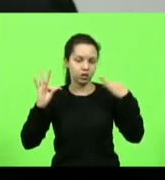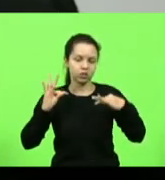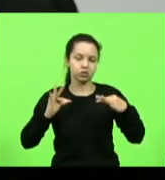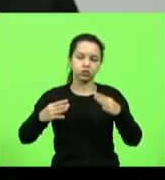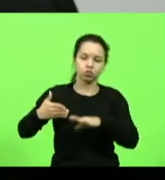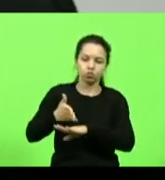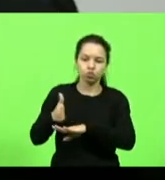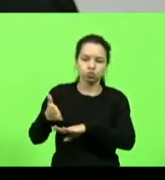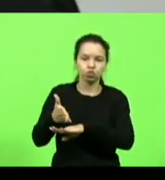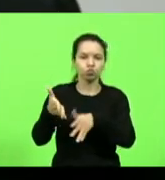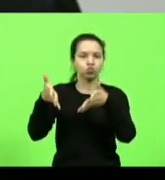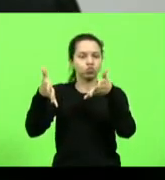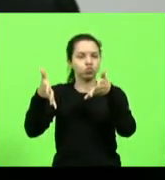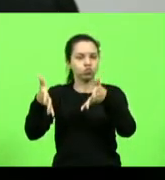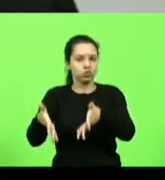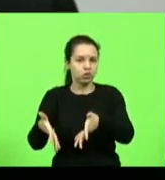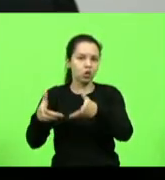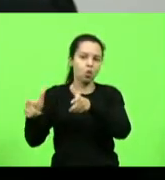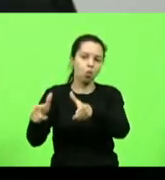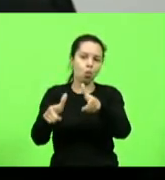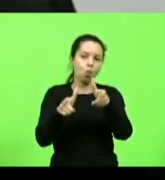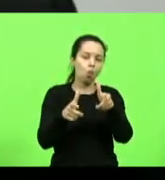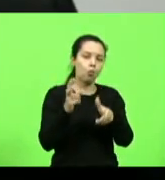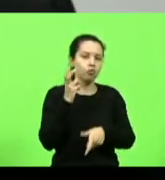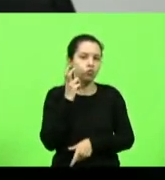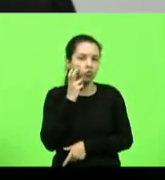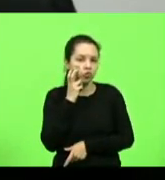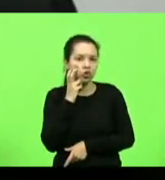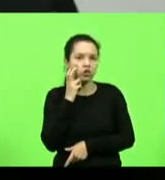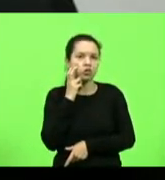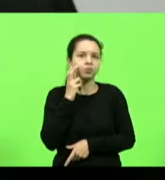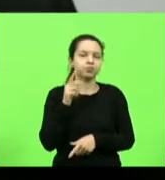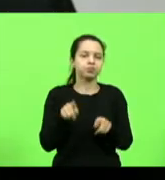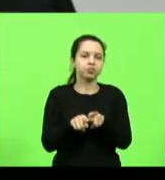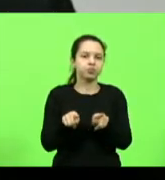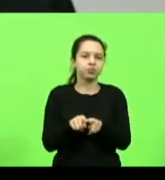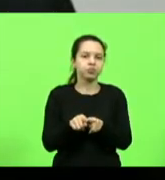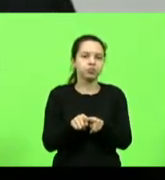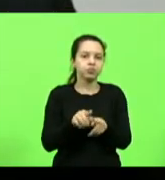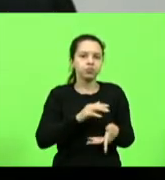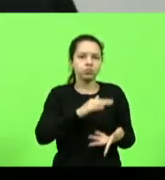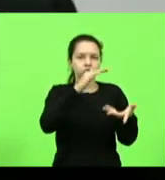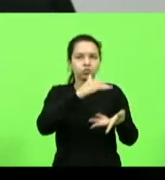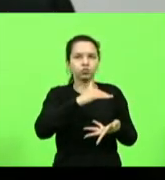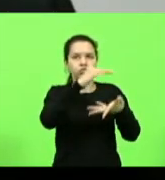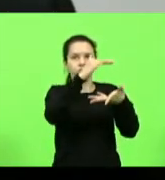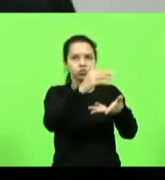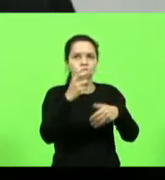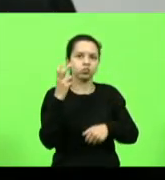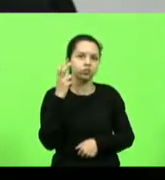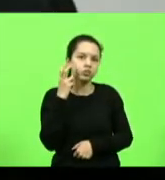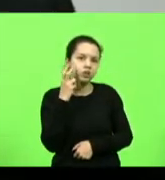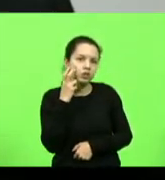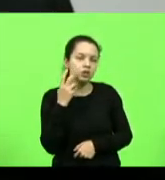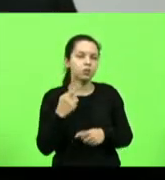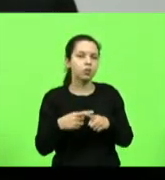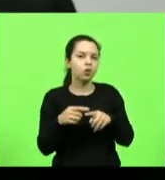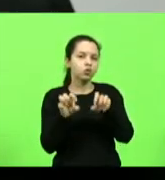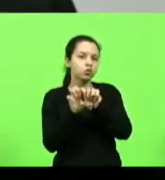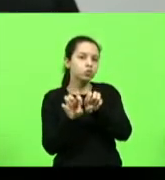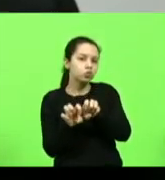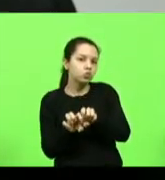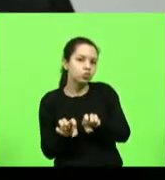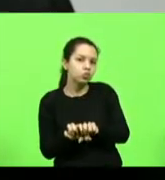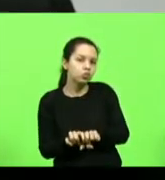também escoar a produção dos vinhos, que hoje os vinhos, pelo terroir, pela estrutura, pelo clima, por tudo que